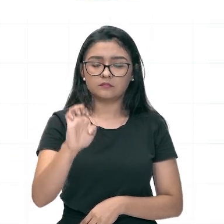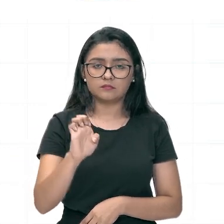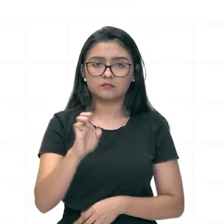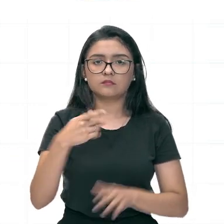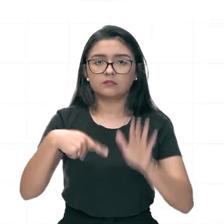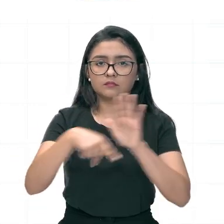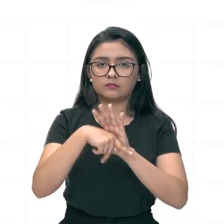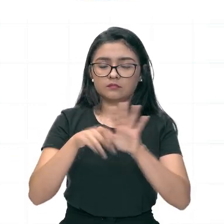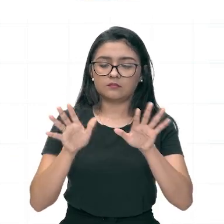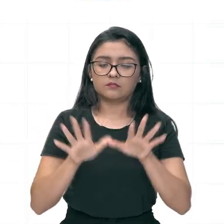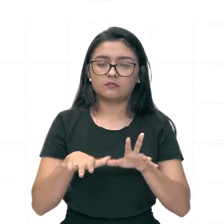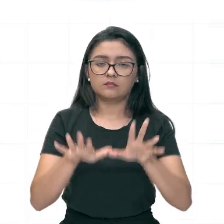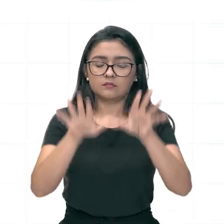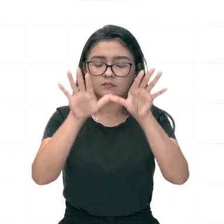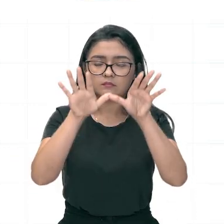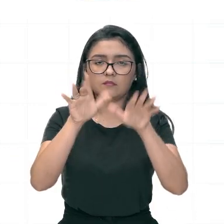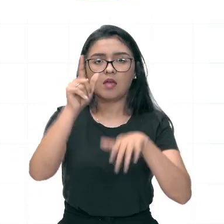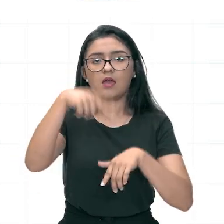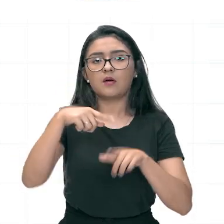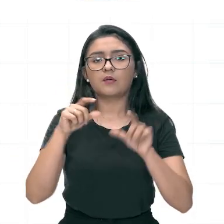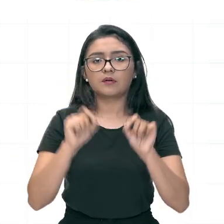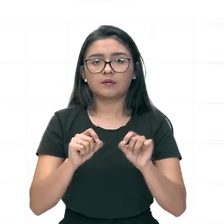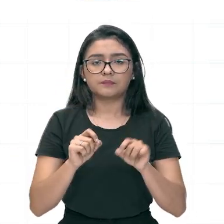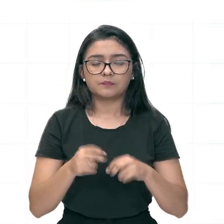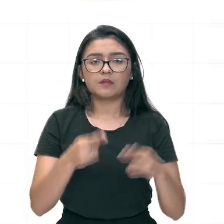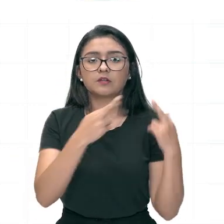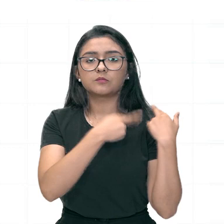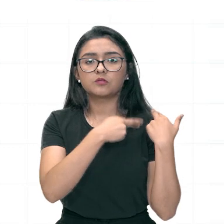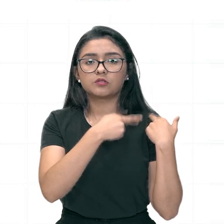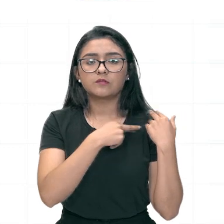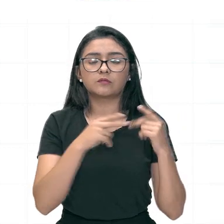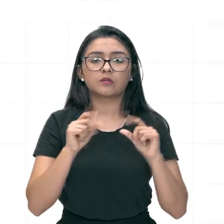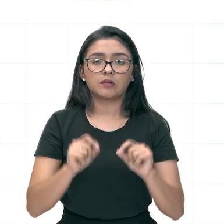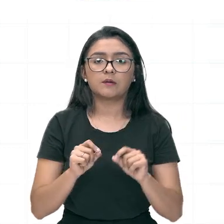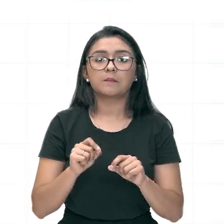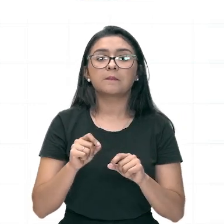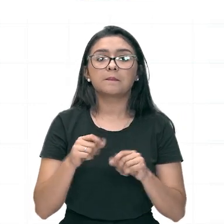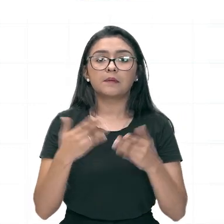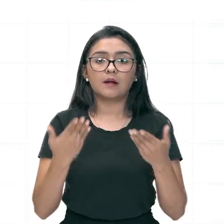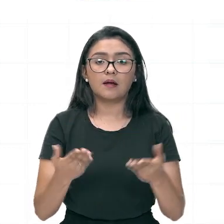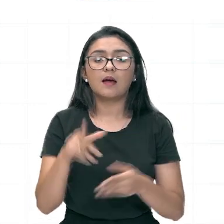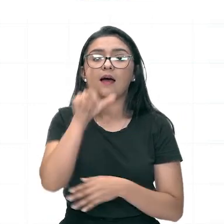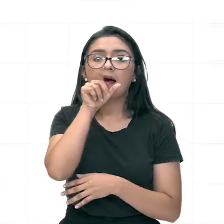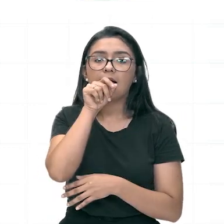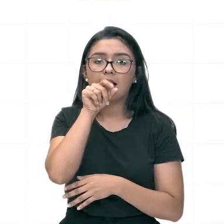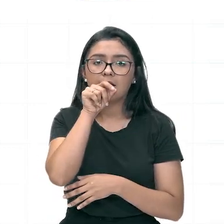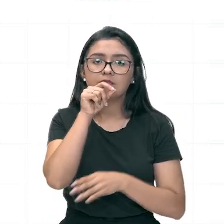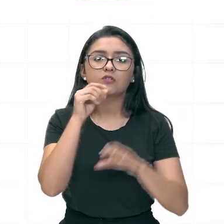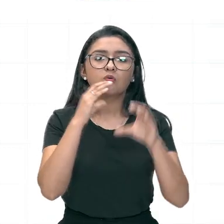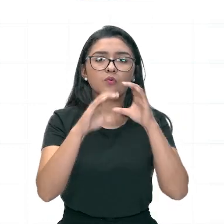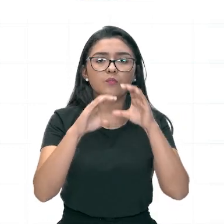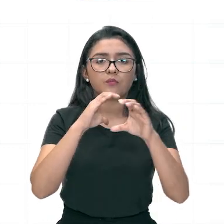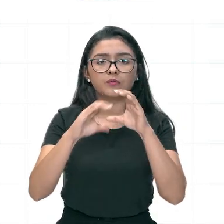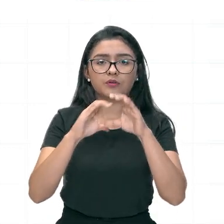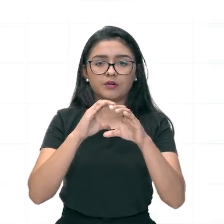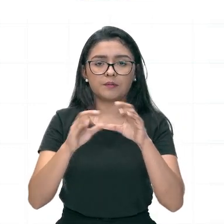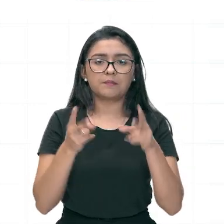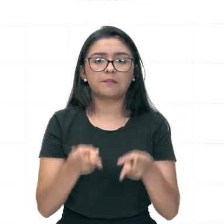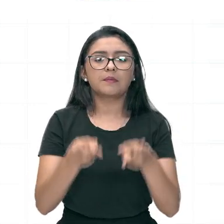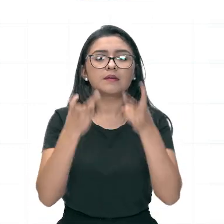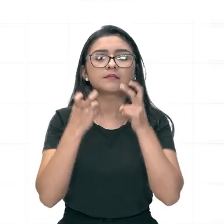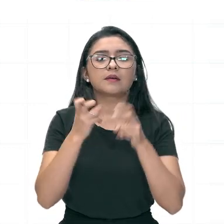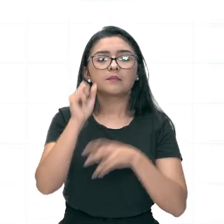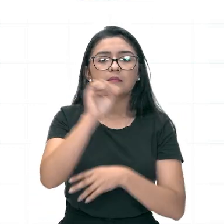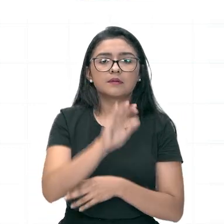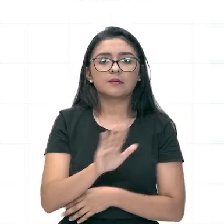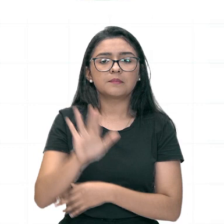O aparelho fonador é justamente aquele item lá que vai funcionar para que essa ave possa emitir o seu som, né? Então, você está visualizando